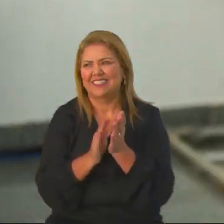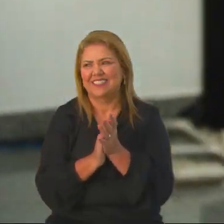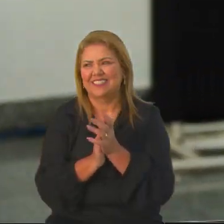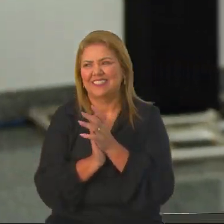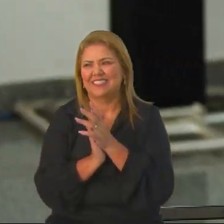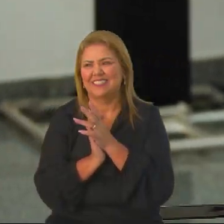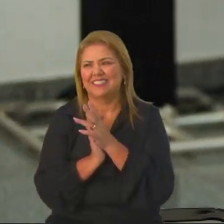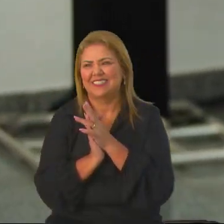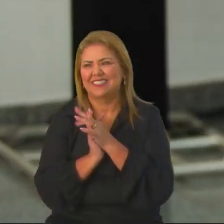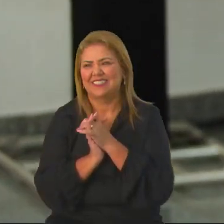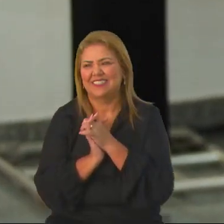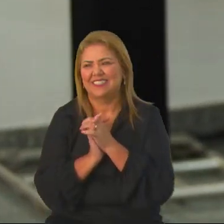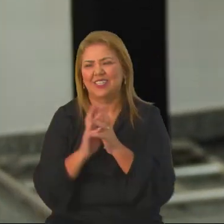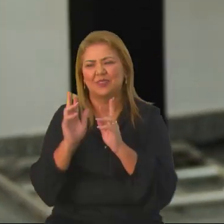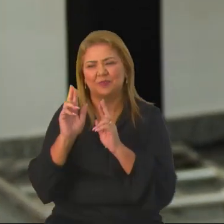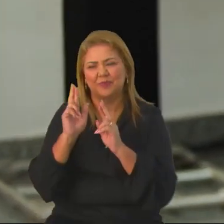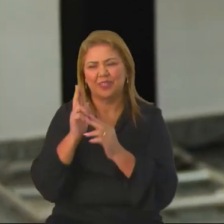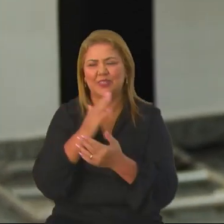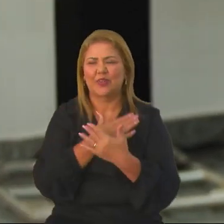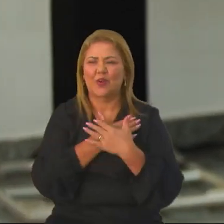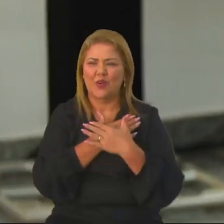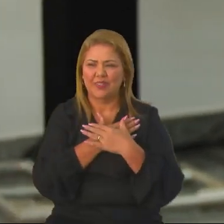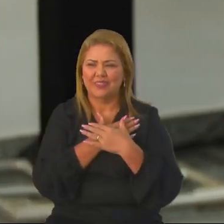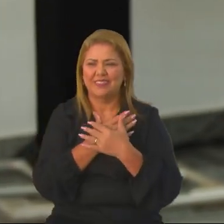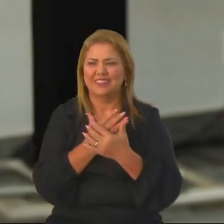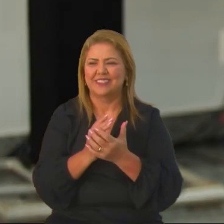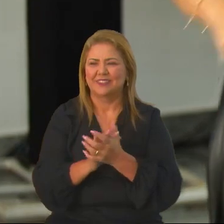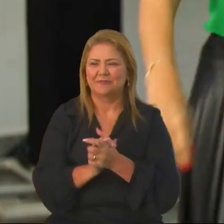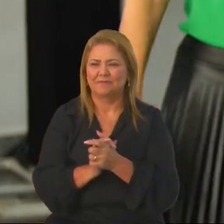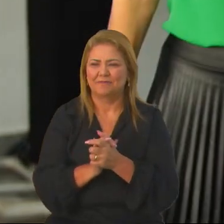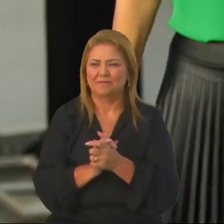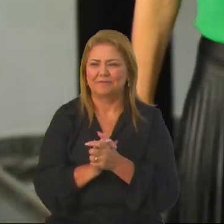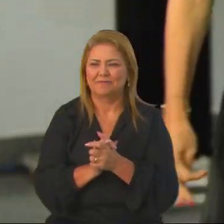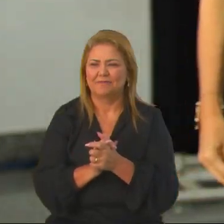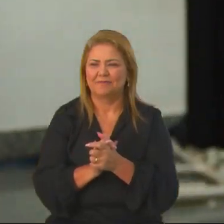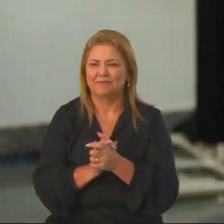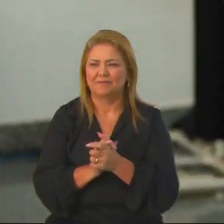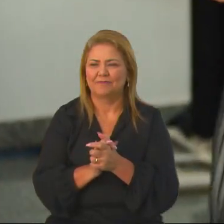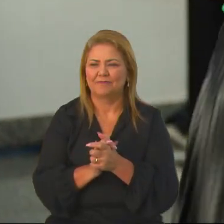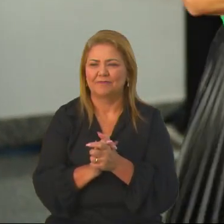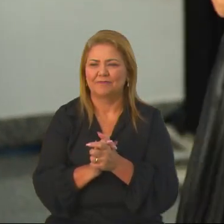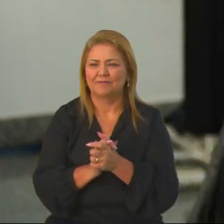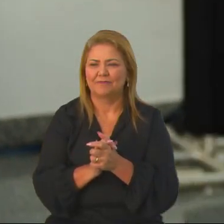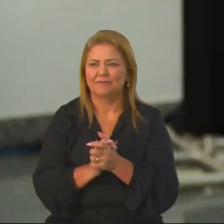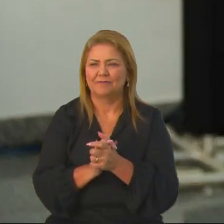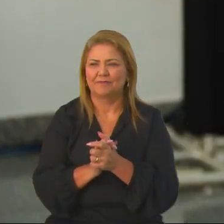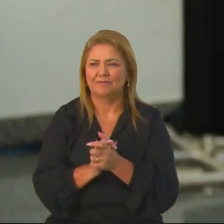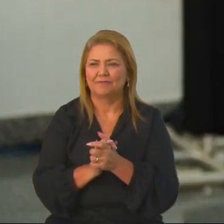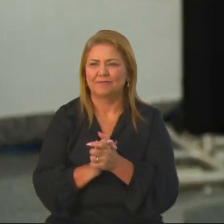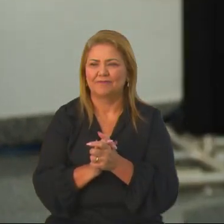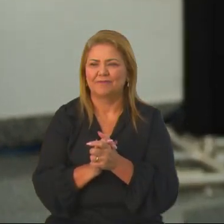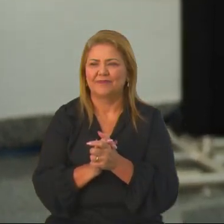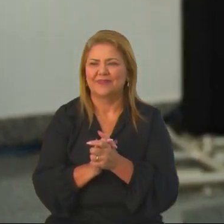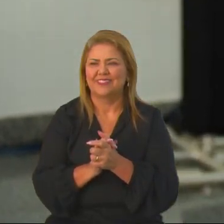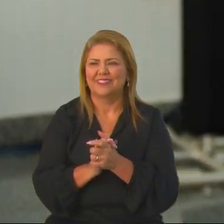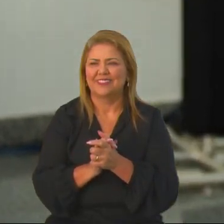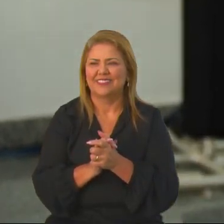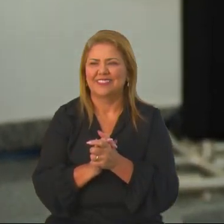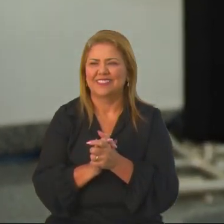Espero que goste. Com certeza, obrigada. Excelente. Obrigada. Ai, uma fotinha, por favor.